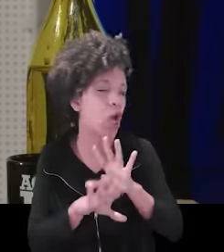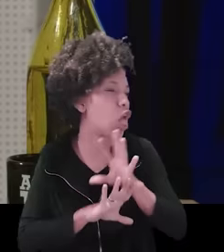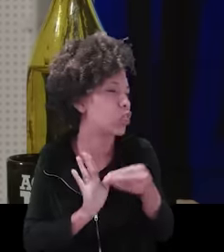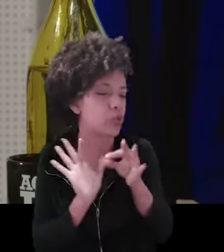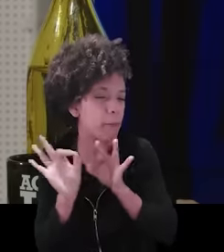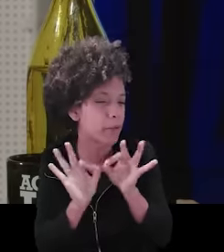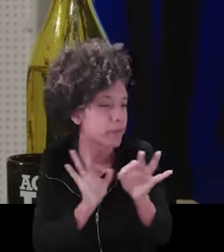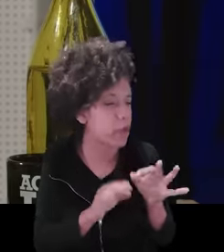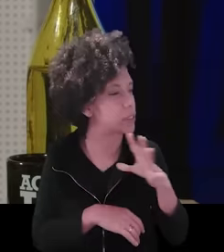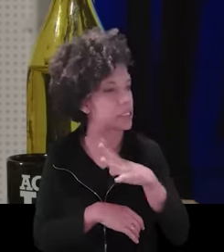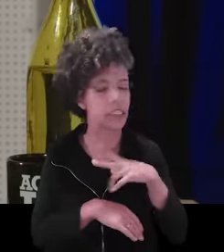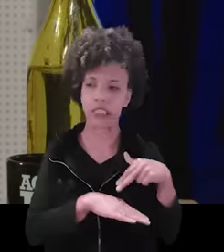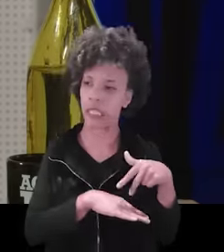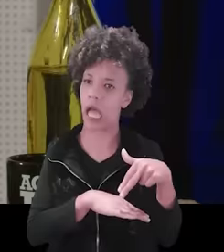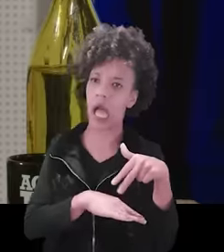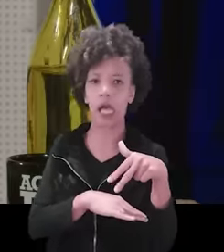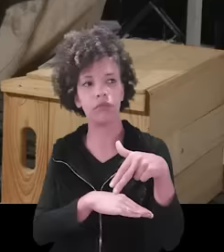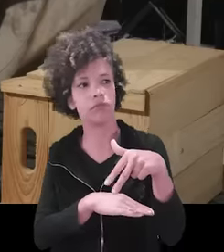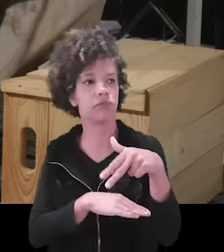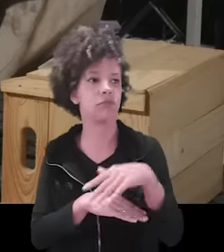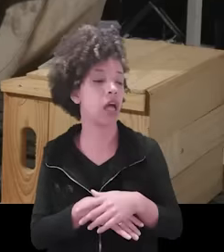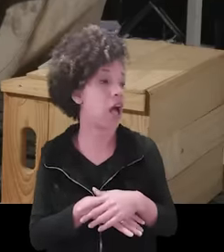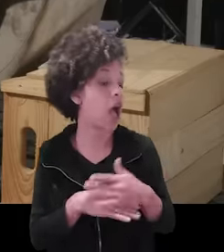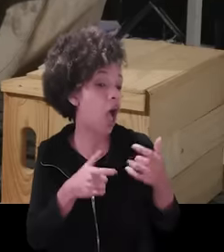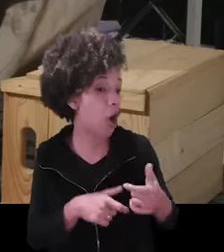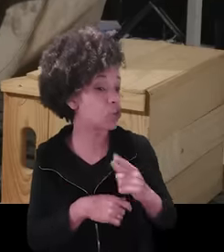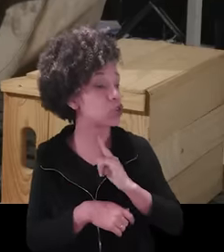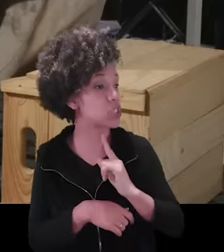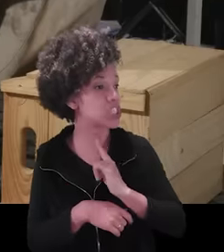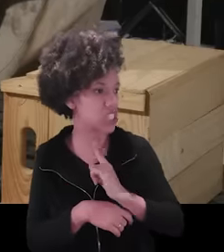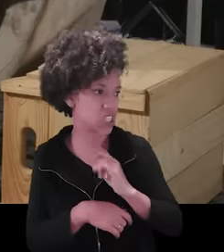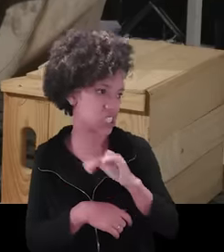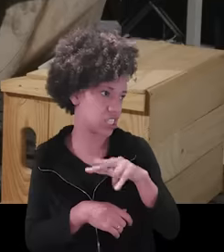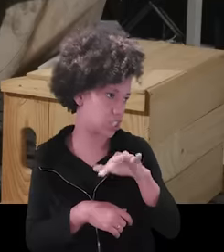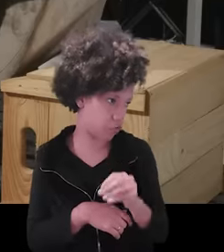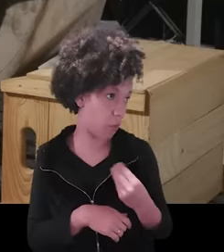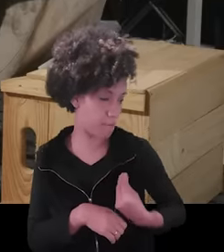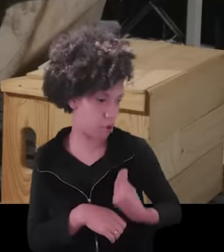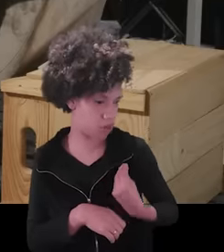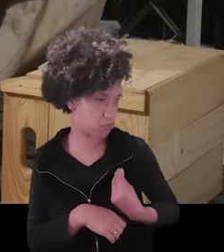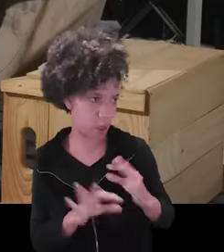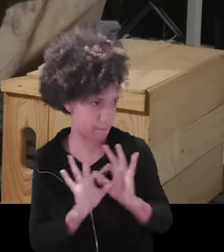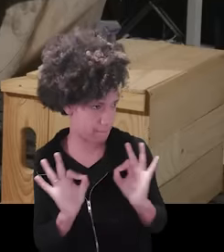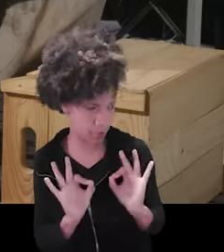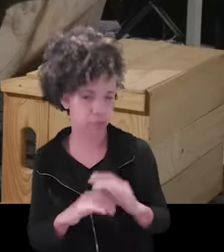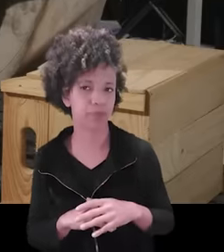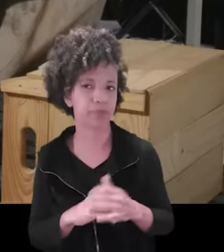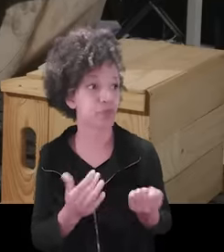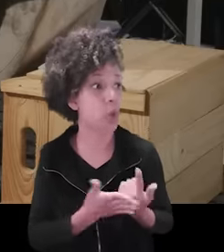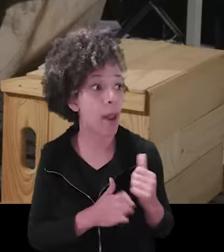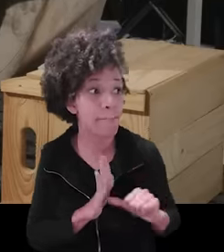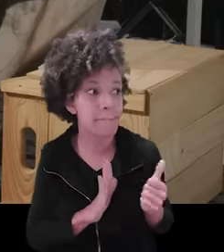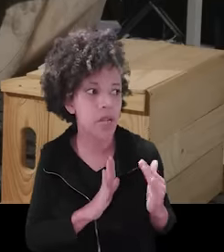tudo é muito perfeito uma cidade você anda Nossa é onde o seu Santos que mora é é tudo perfeito e